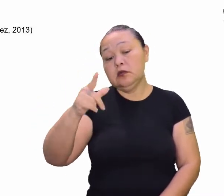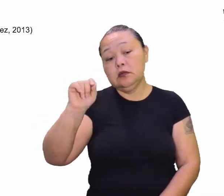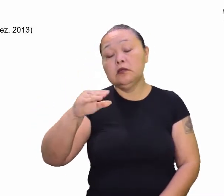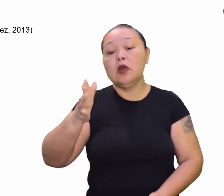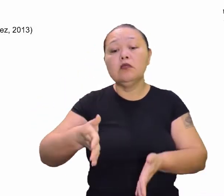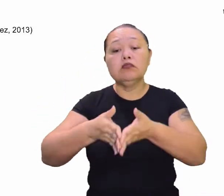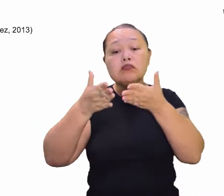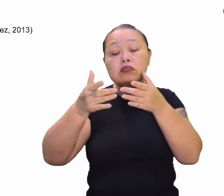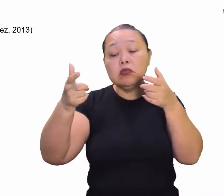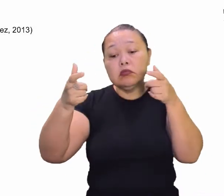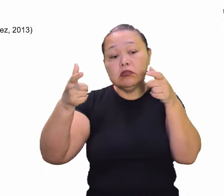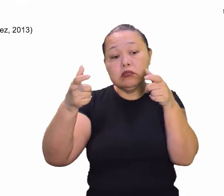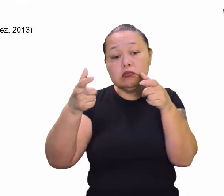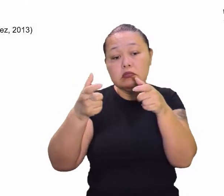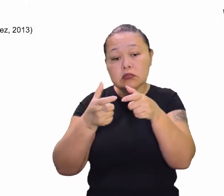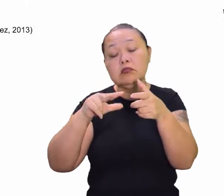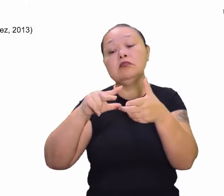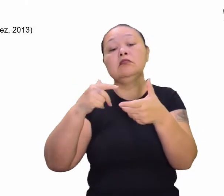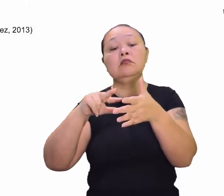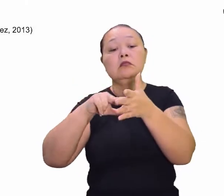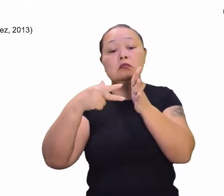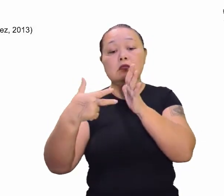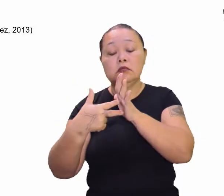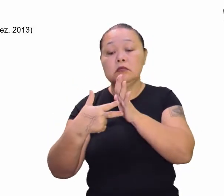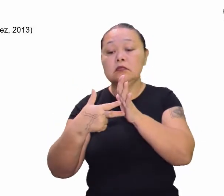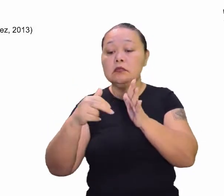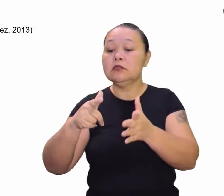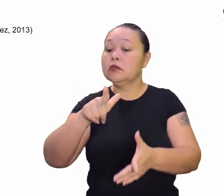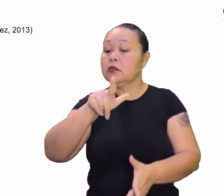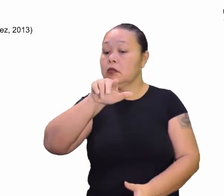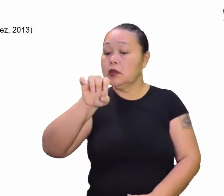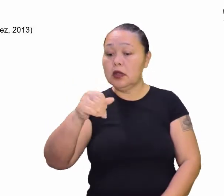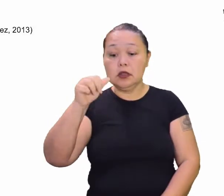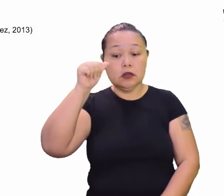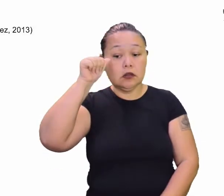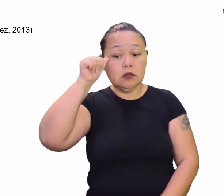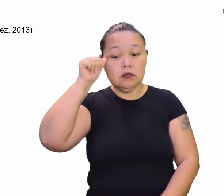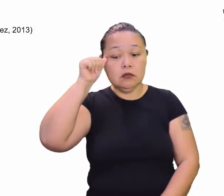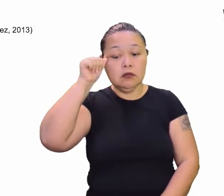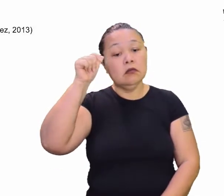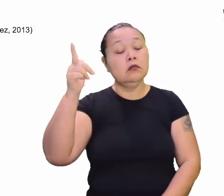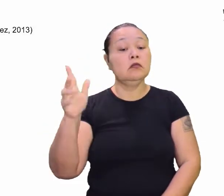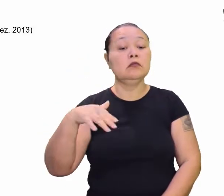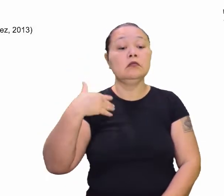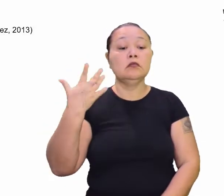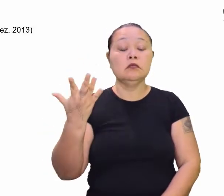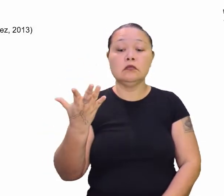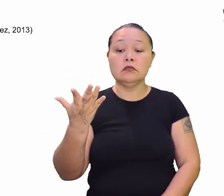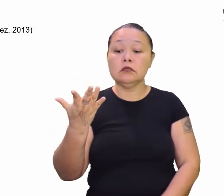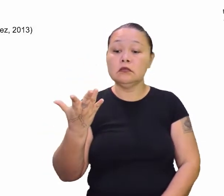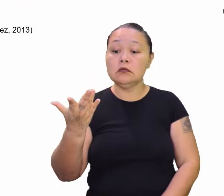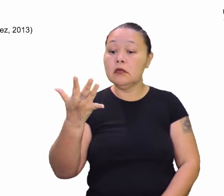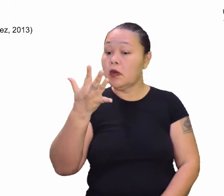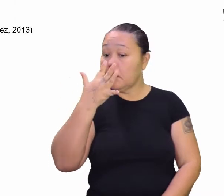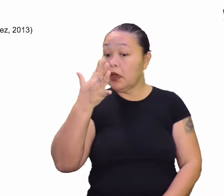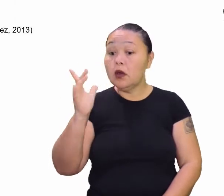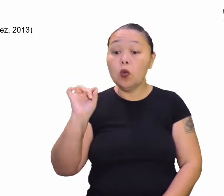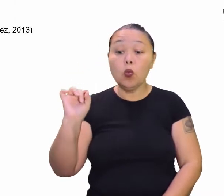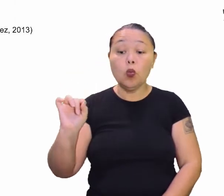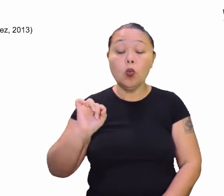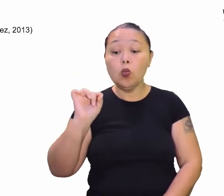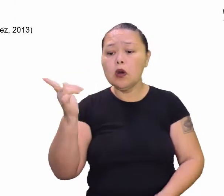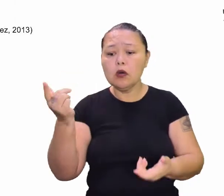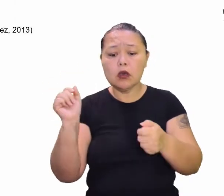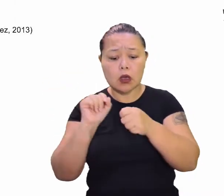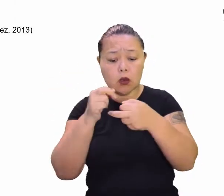pobreza diminuiu significadamente no leste da Ásia. Então, a gente começa a observar